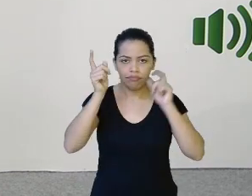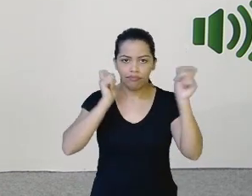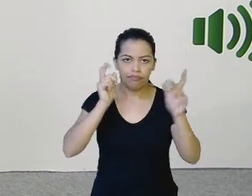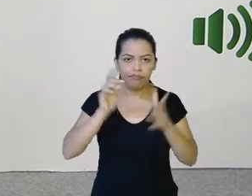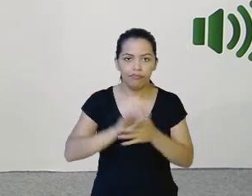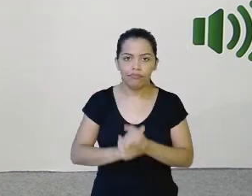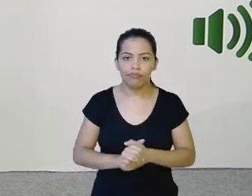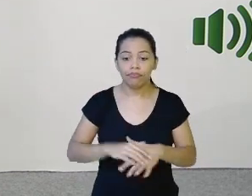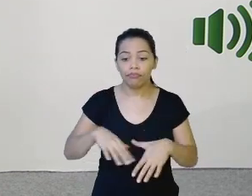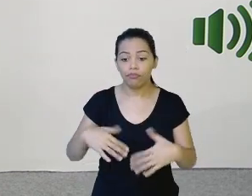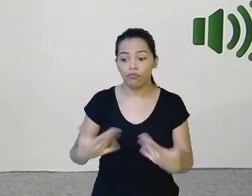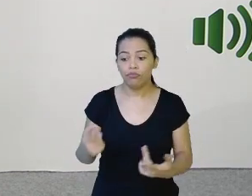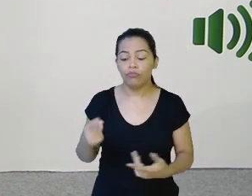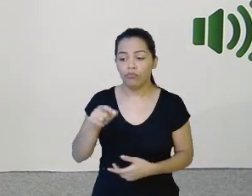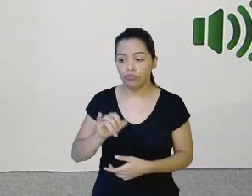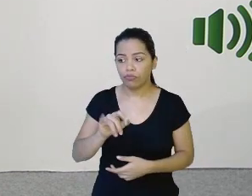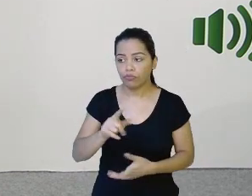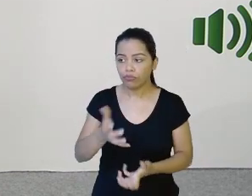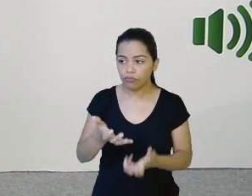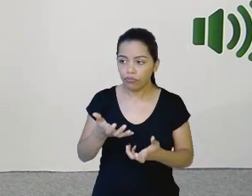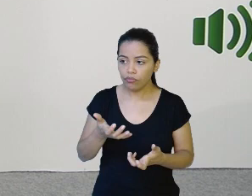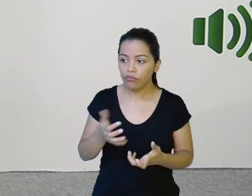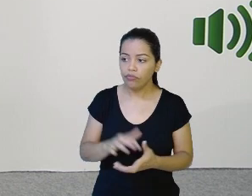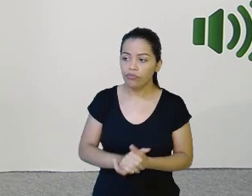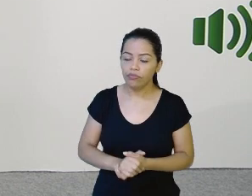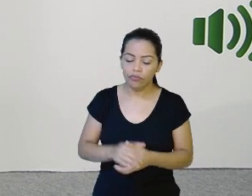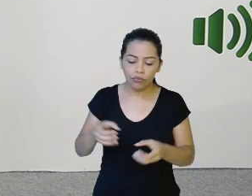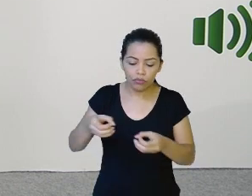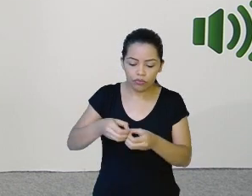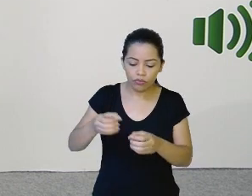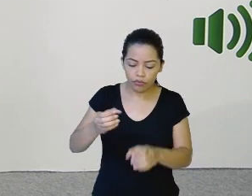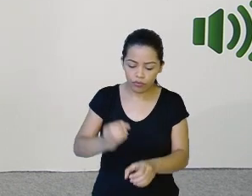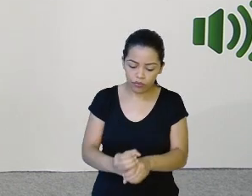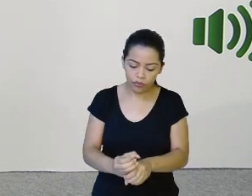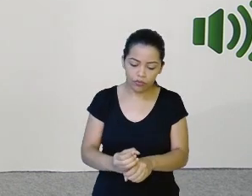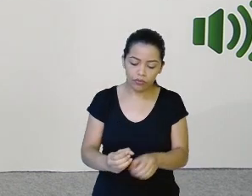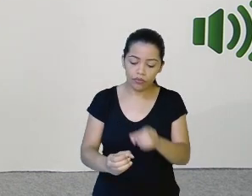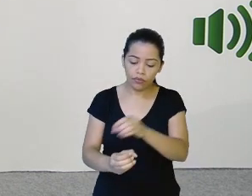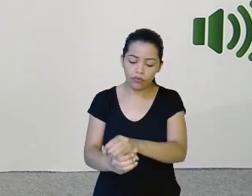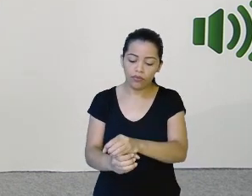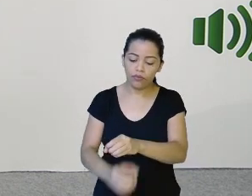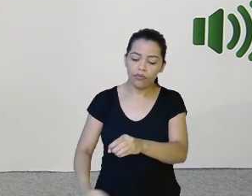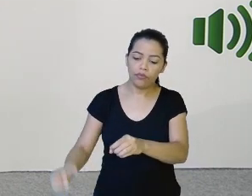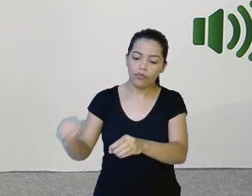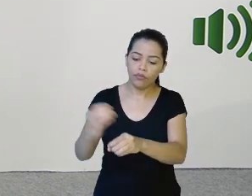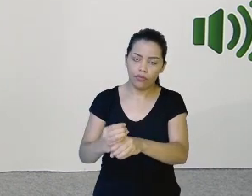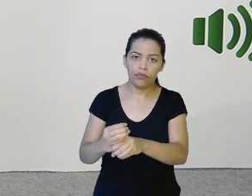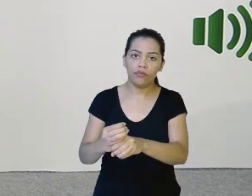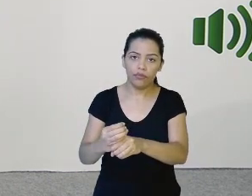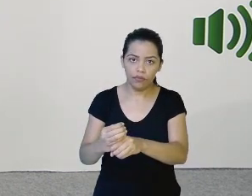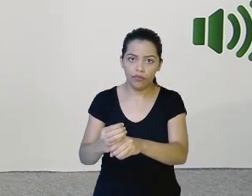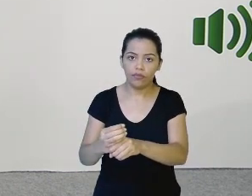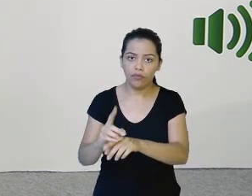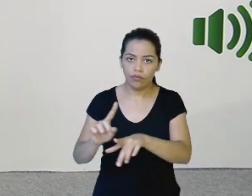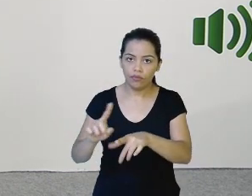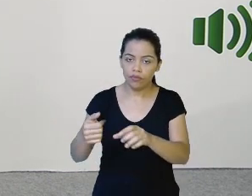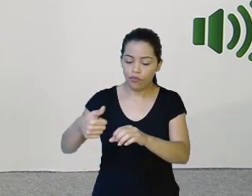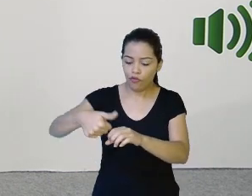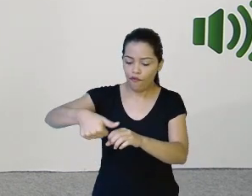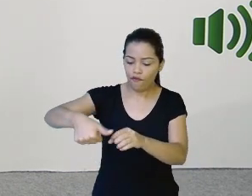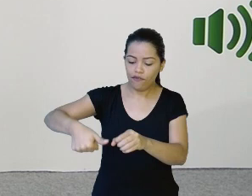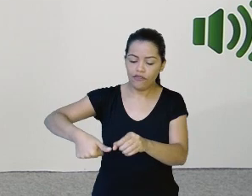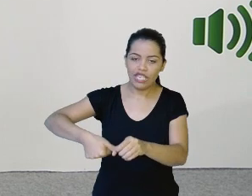Exato. Então, para colocar um aqui, ó, próximo do outro, né, juntar um no outro aqui, eu vou utilizar a fita